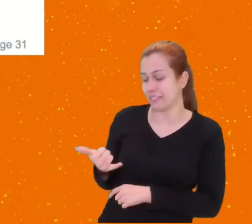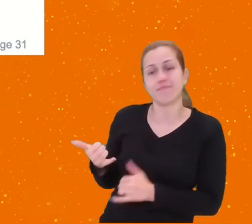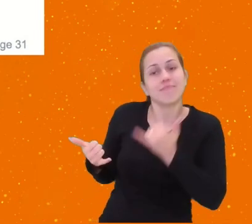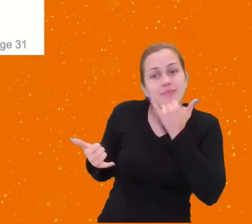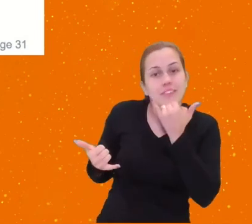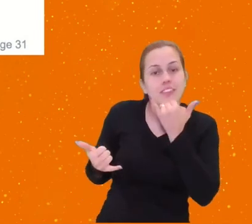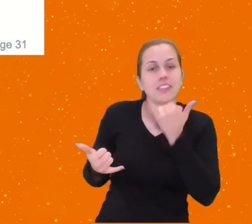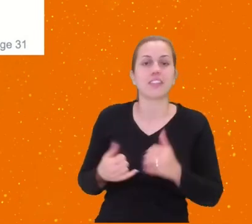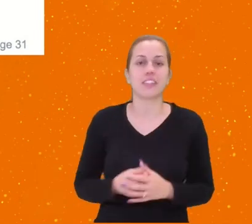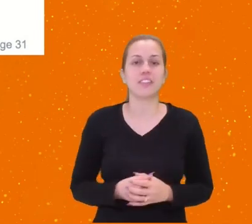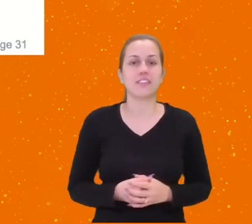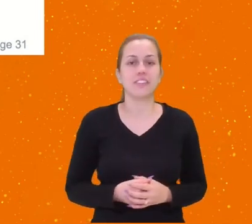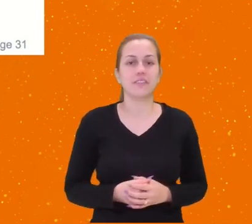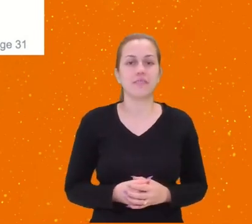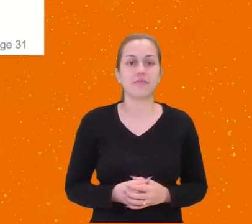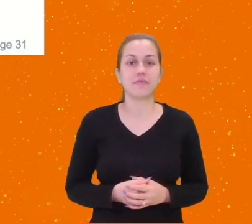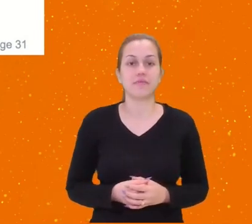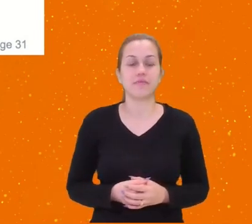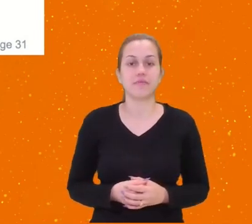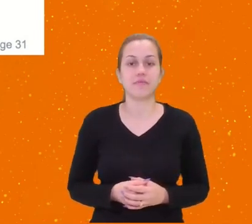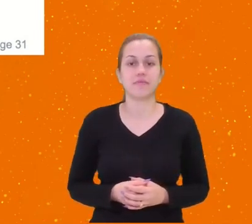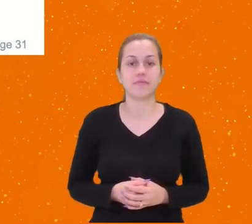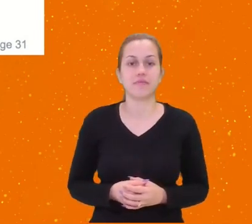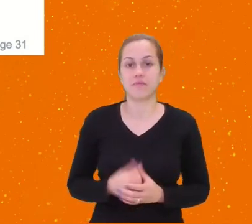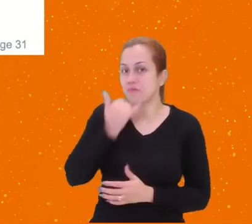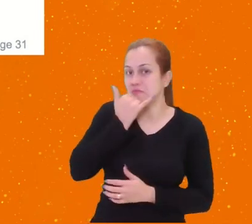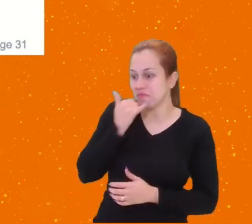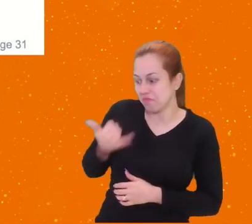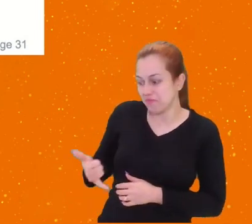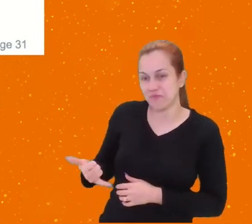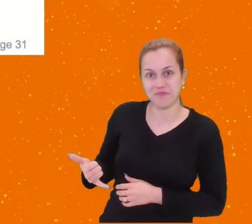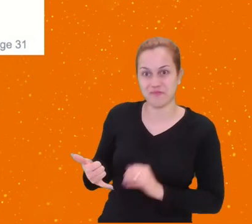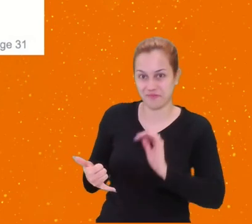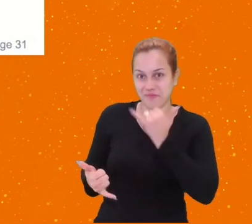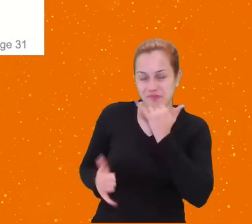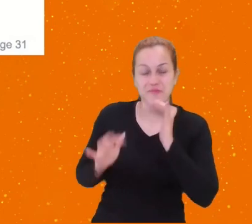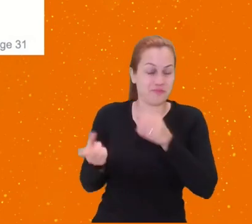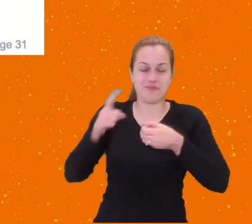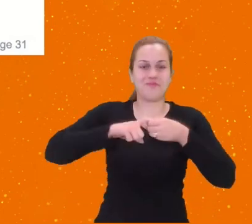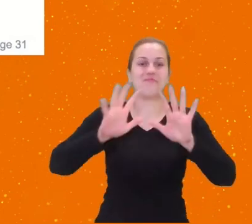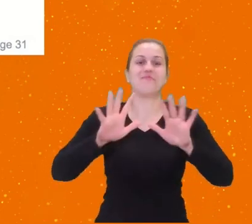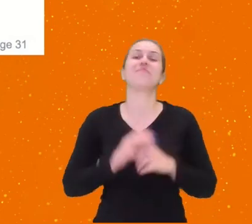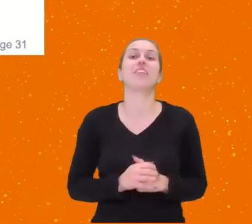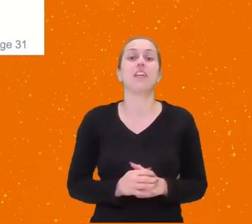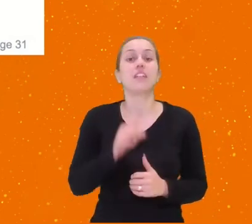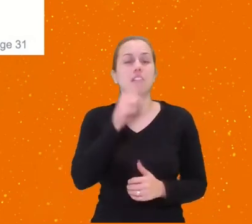A gente numa. Deixa eu fechar aqui. Numa lente full frame, você tem